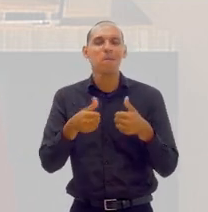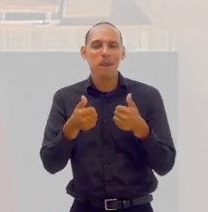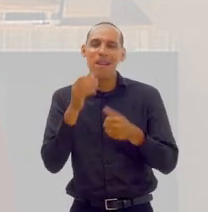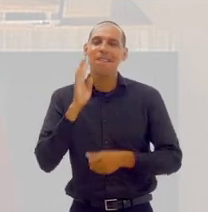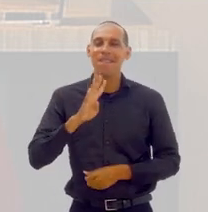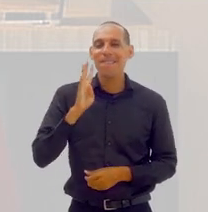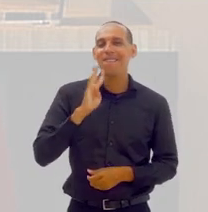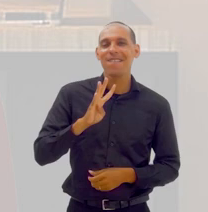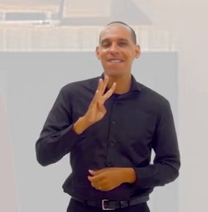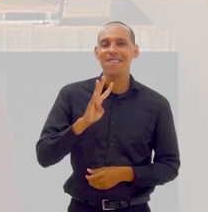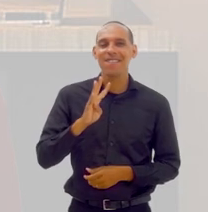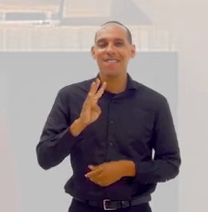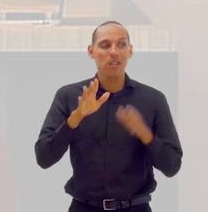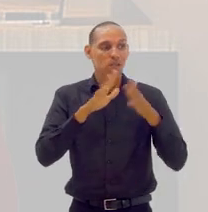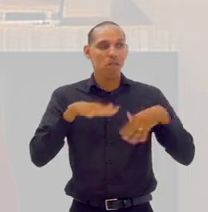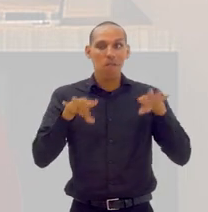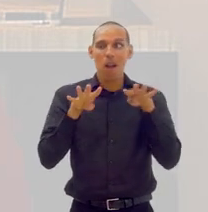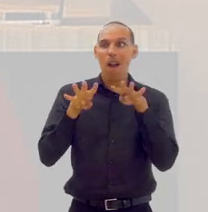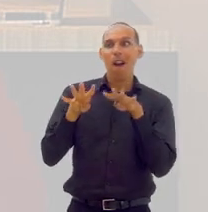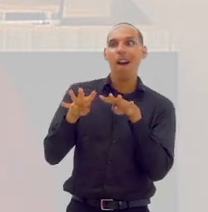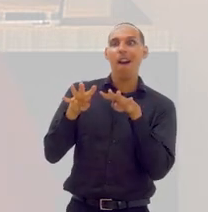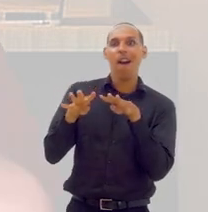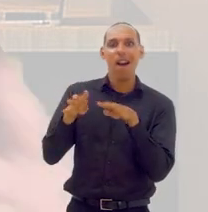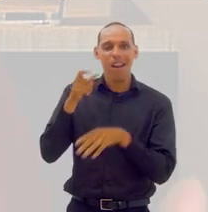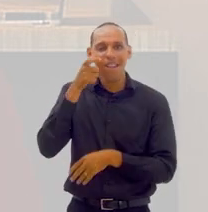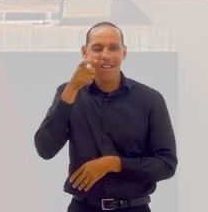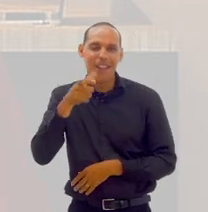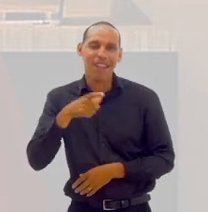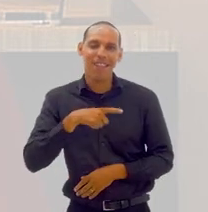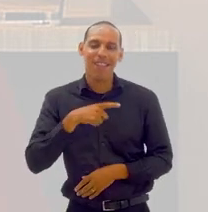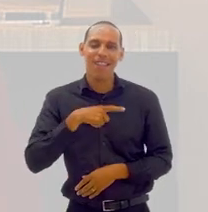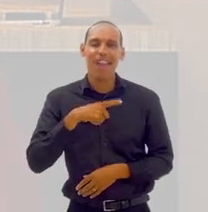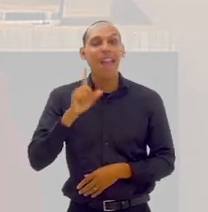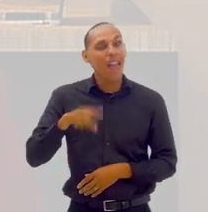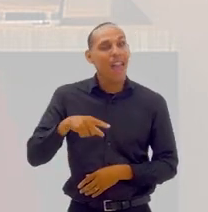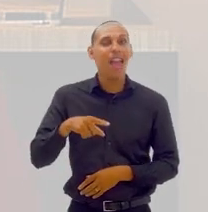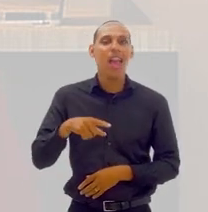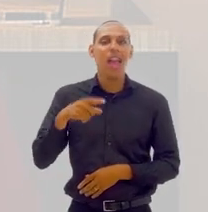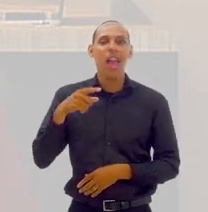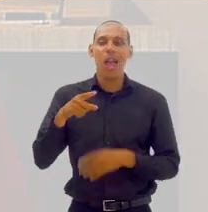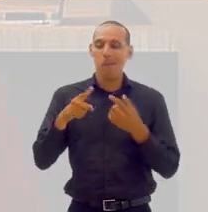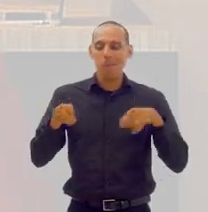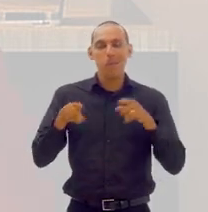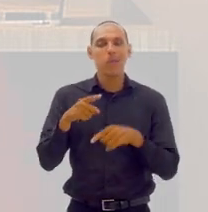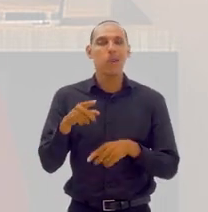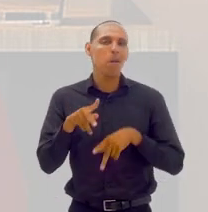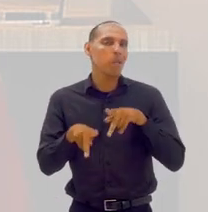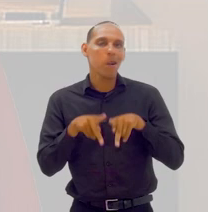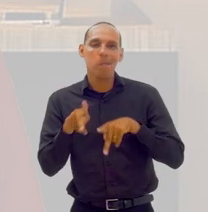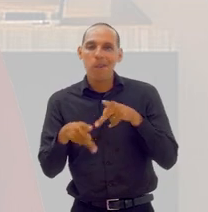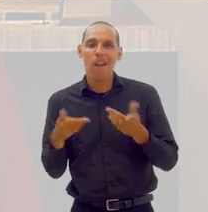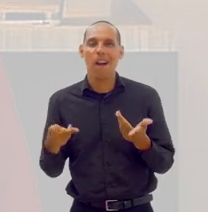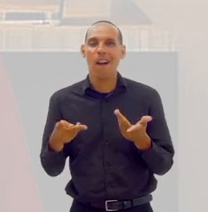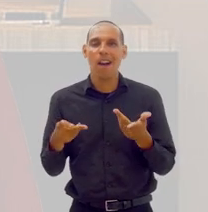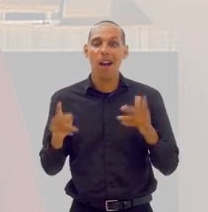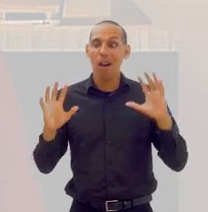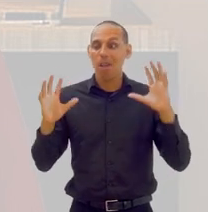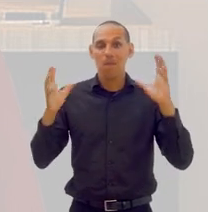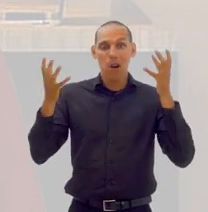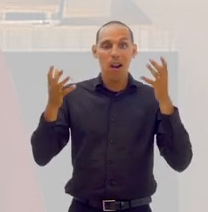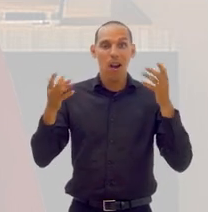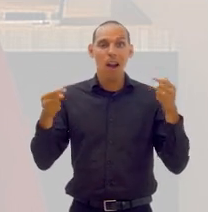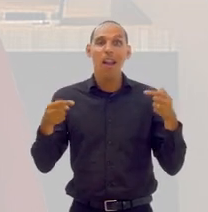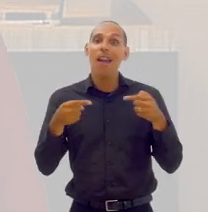que cativa o público, né? Com música popular, com espetáculos voltados para o